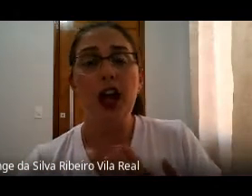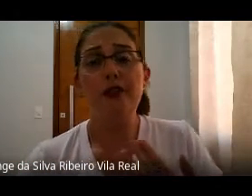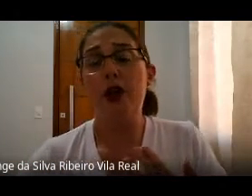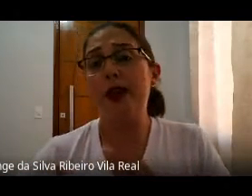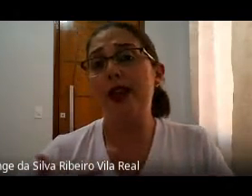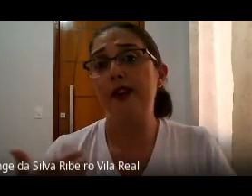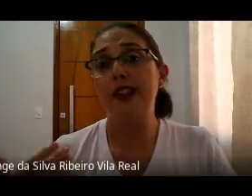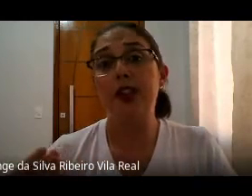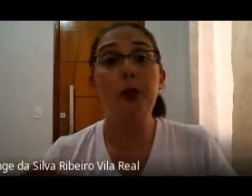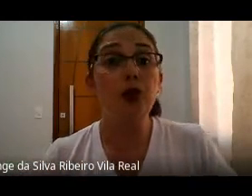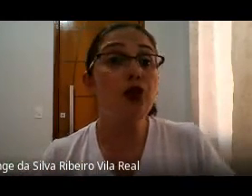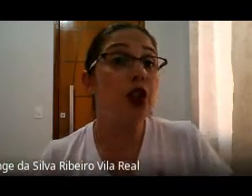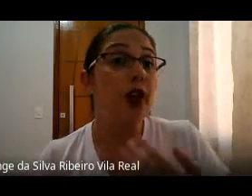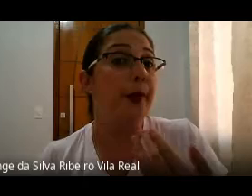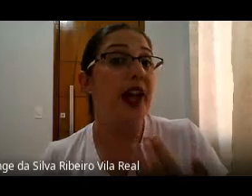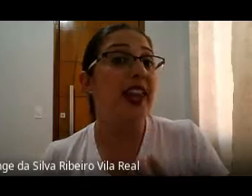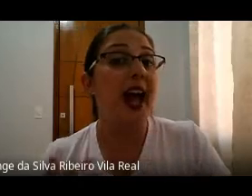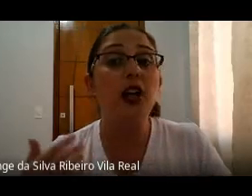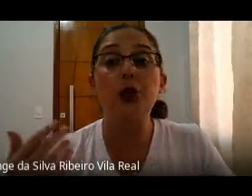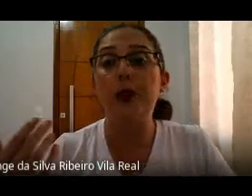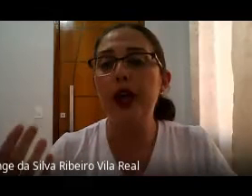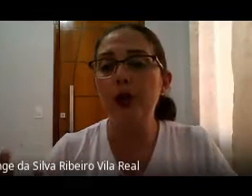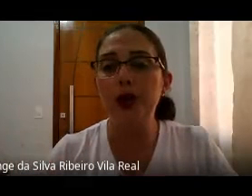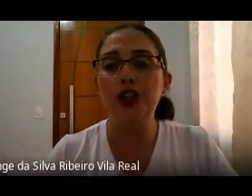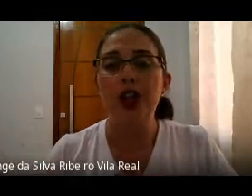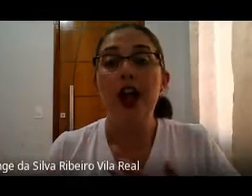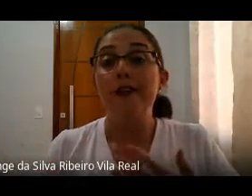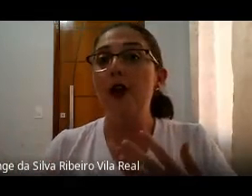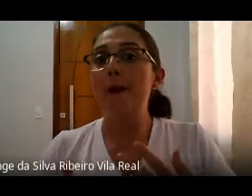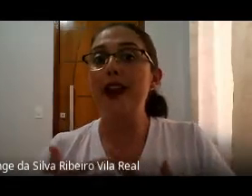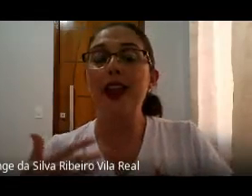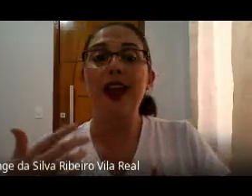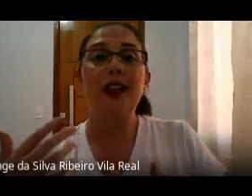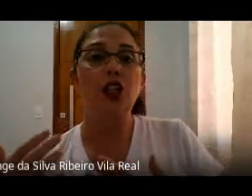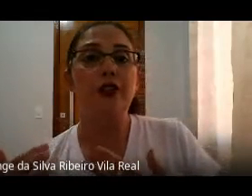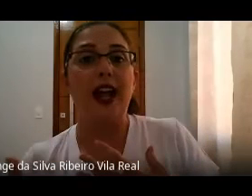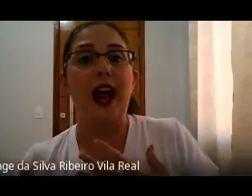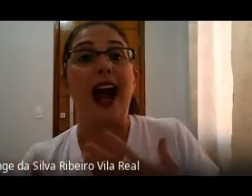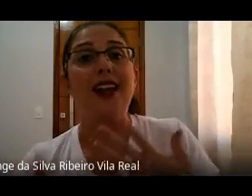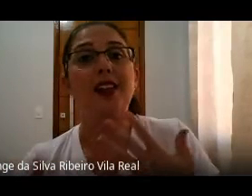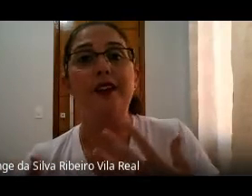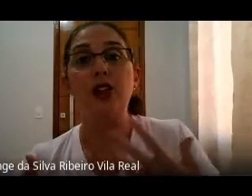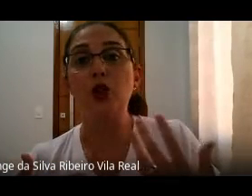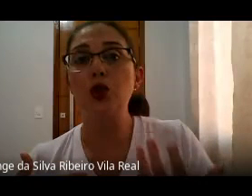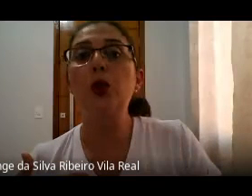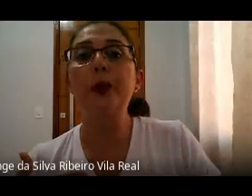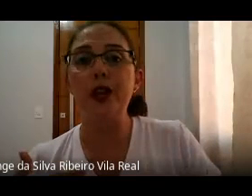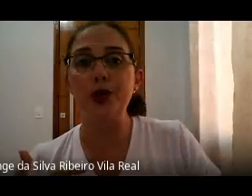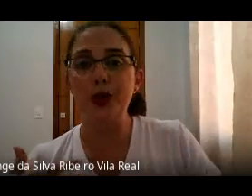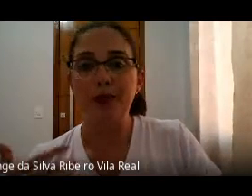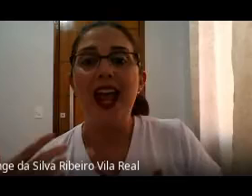aumentando. Eu vou aprender a dizer bom dia, boa tarde, boa noite, vou aprender a identificar através